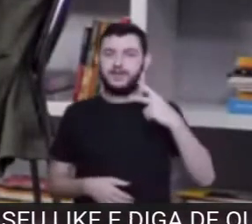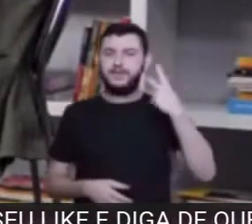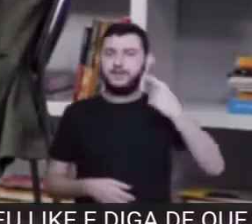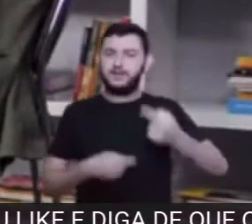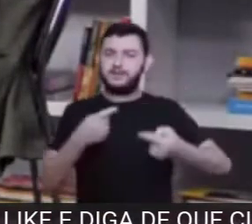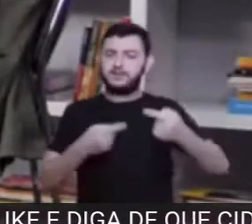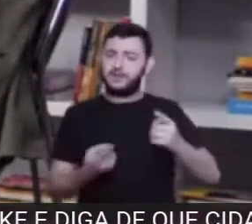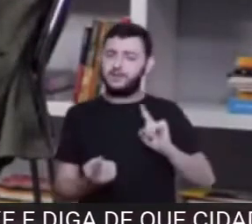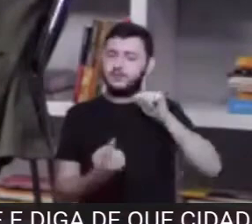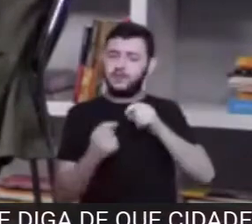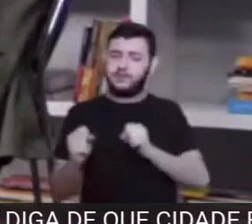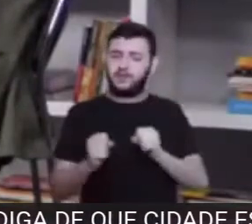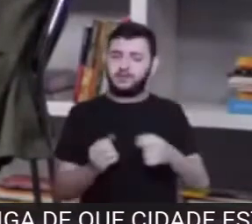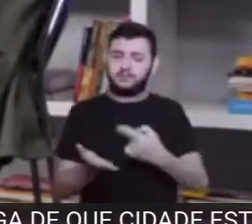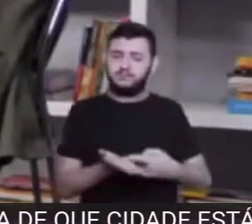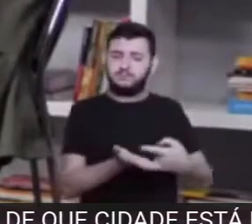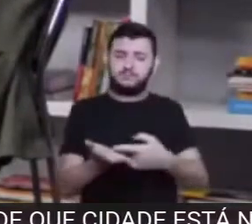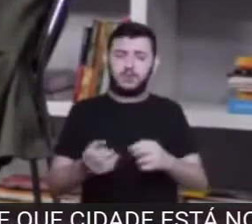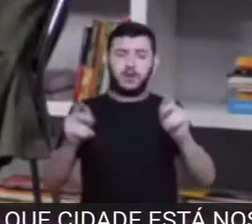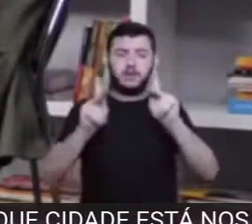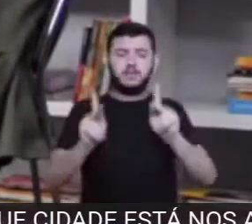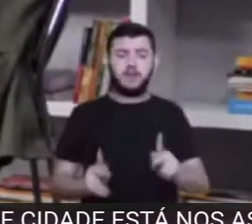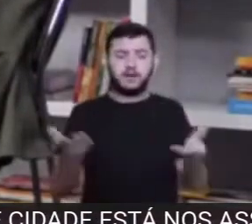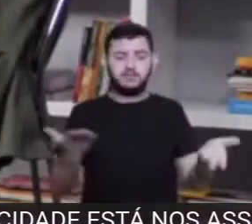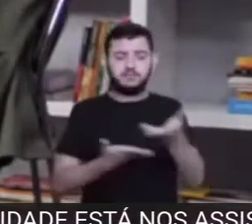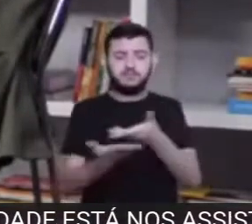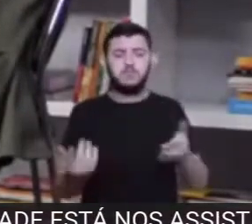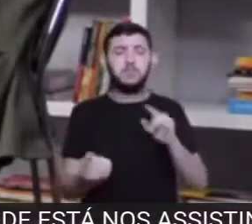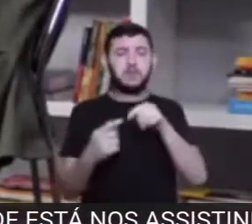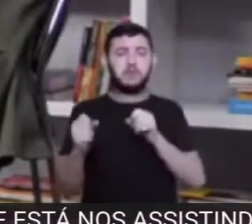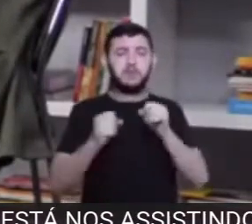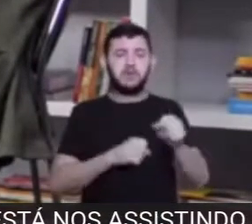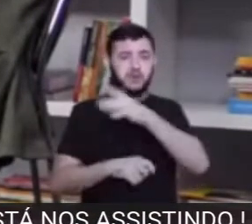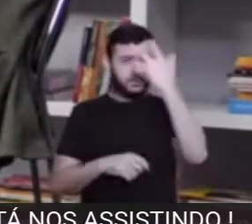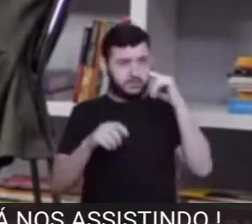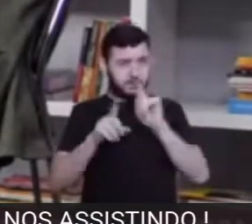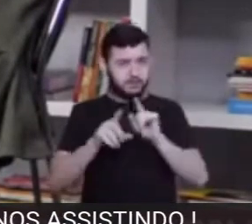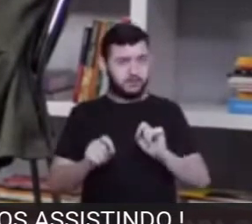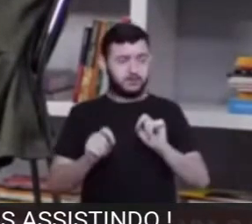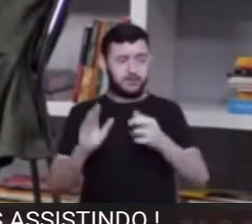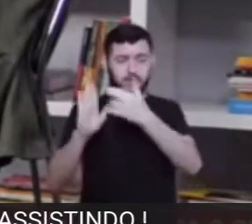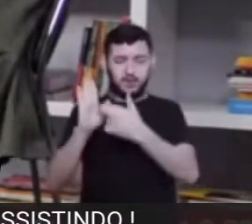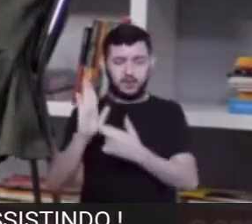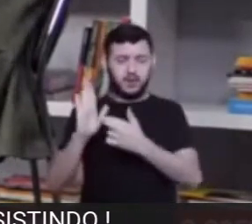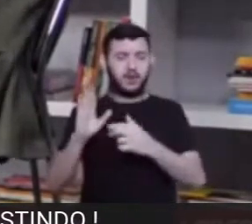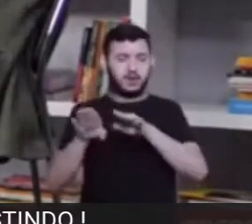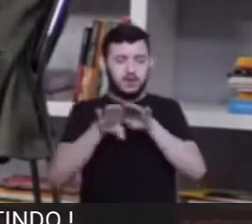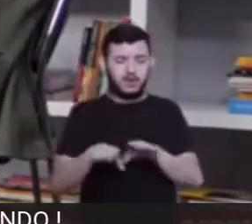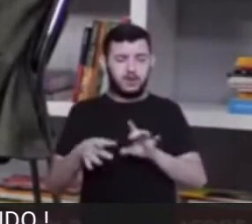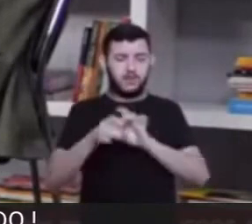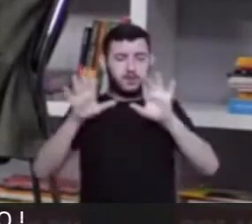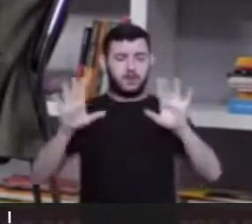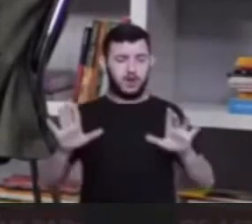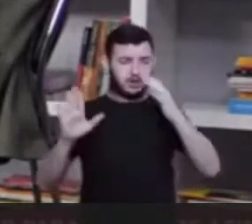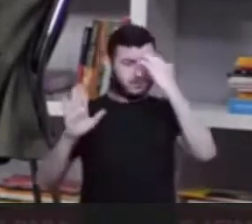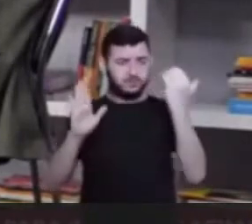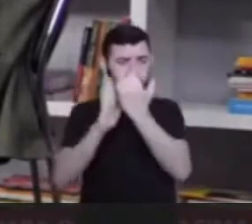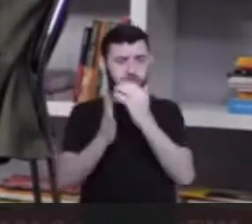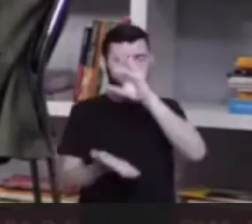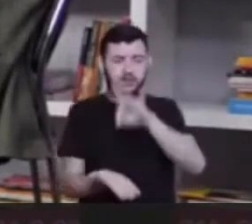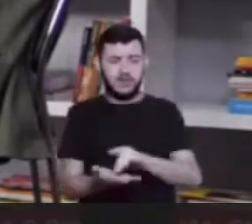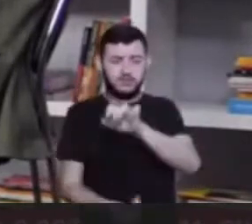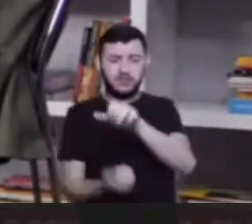paz, para fazer as pessoas cumprirem as boas normas democráticas que a gente haverá de instituir. Porque,